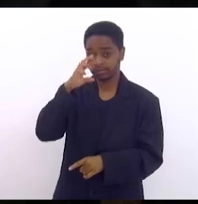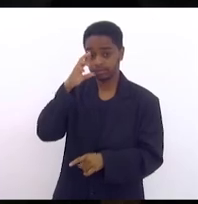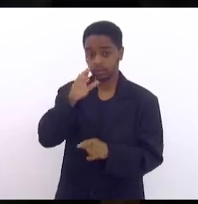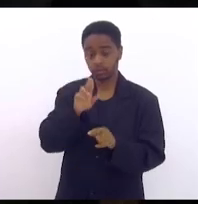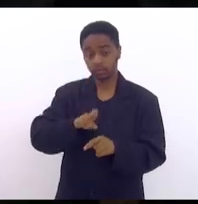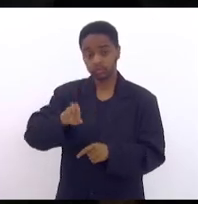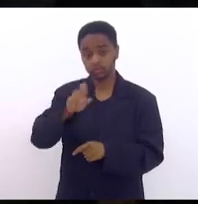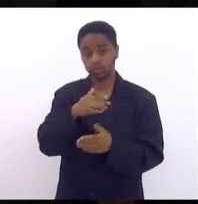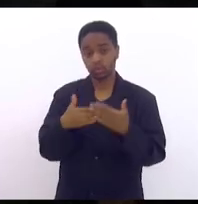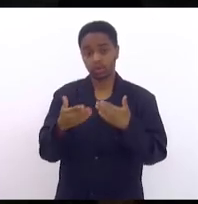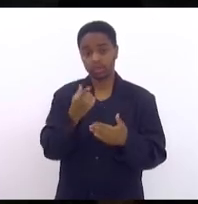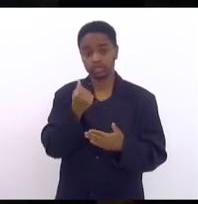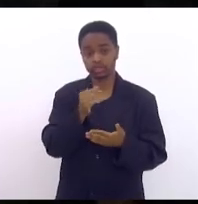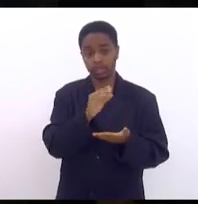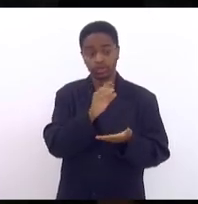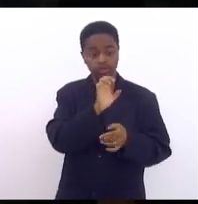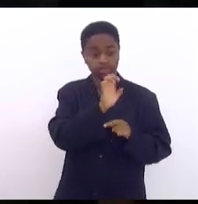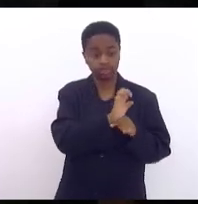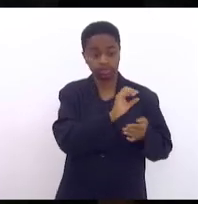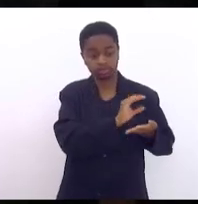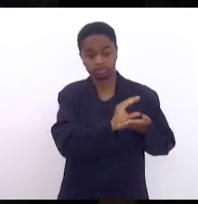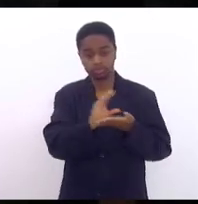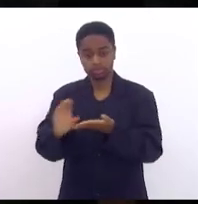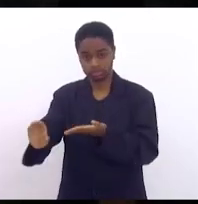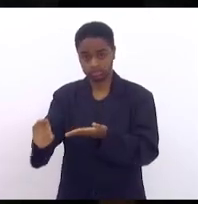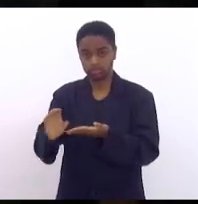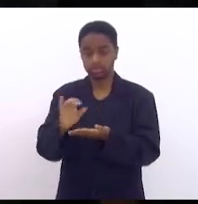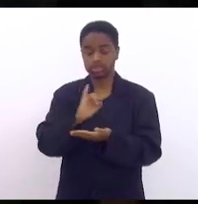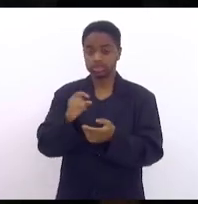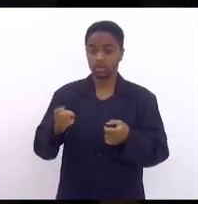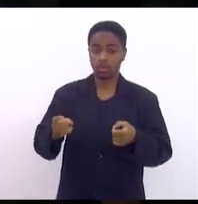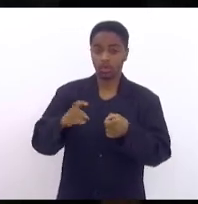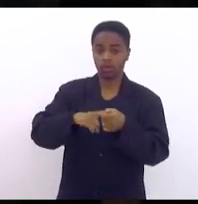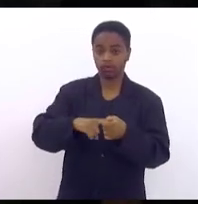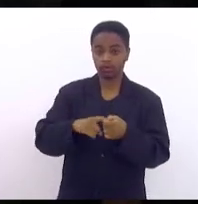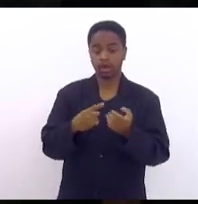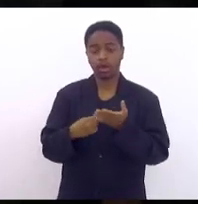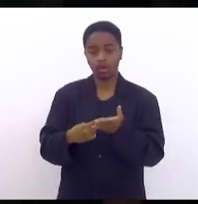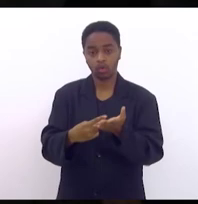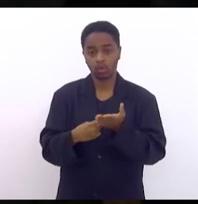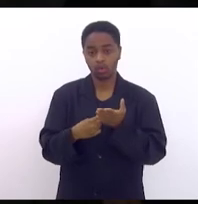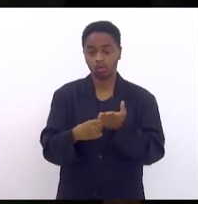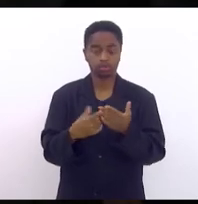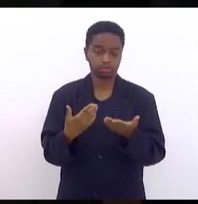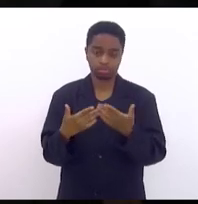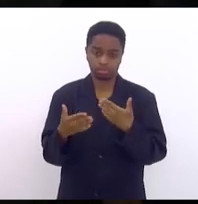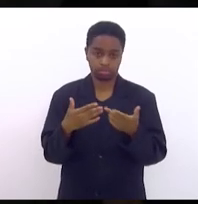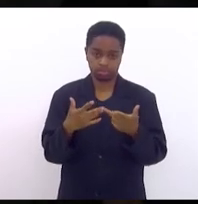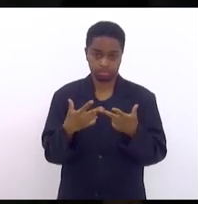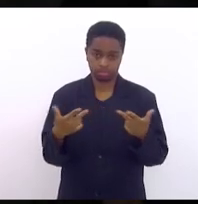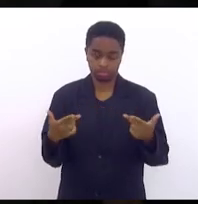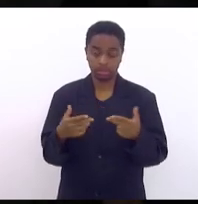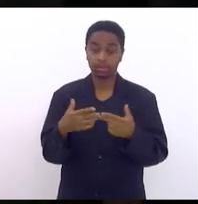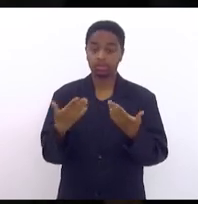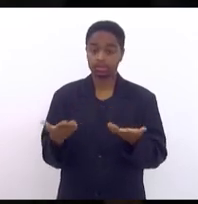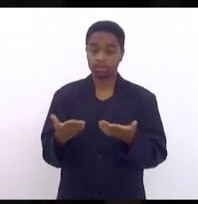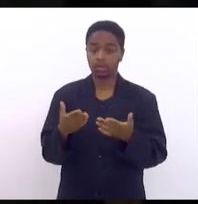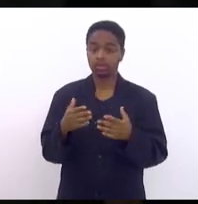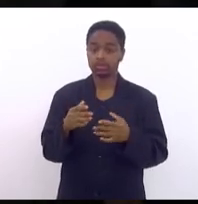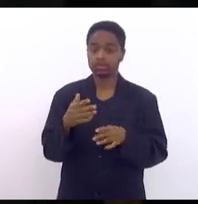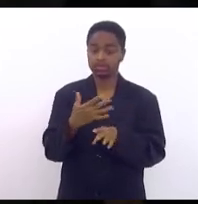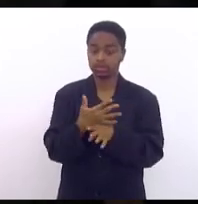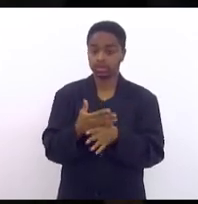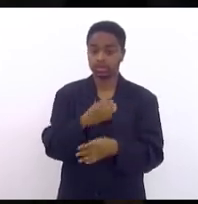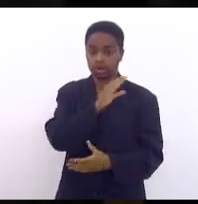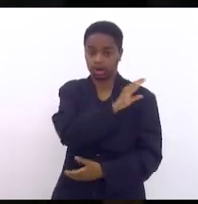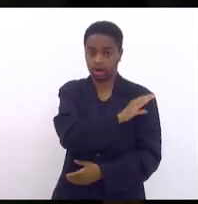recurso repassado pelo Estado mediante a convênio, acordo, ajuste ou outros instrumentos. Ou seja, o município de Campos, Vossa